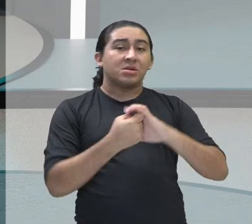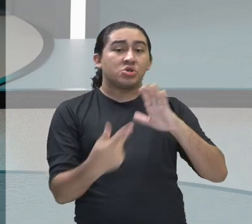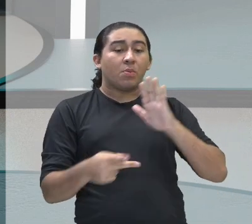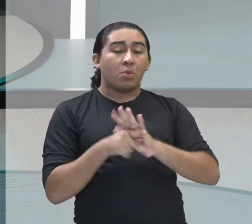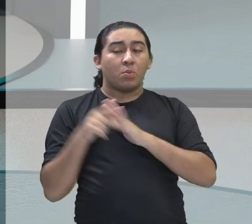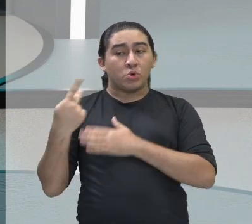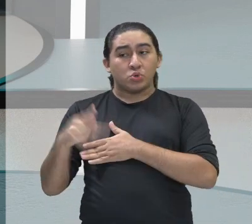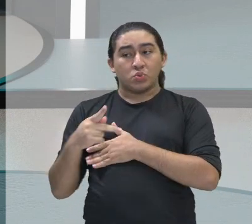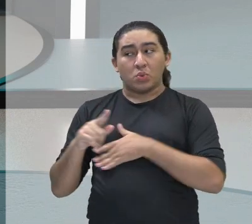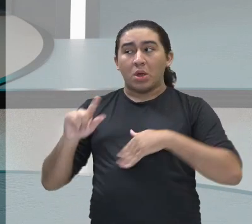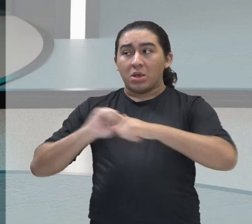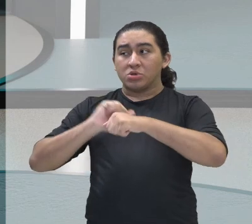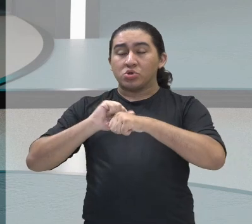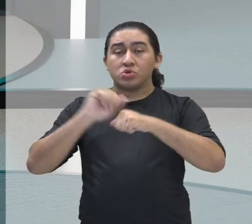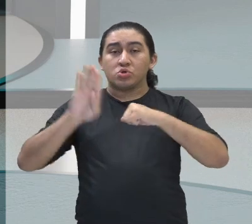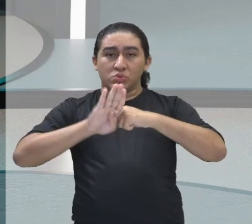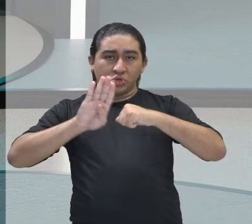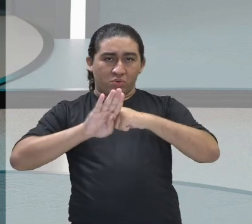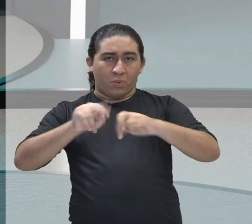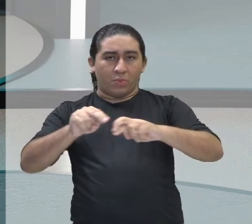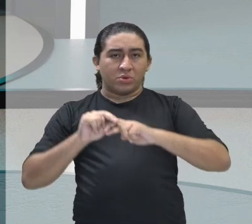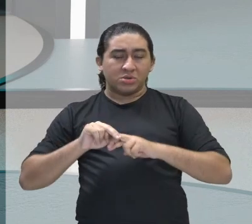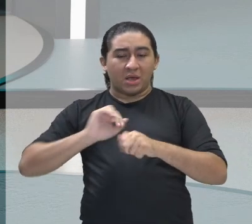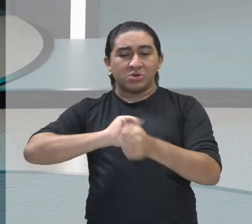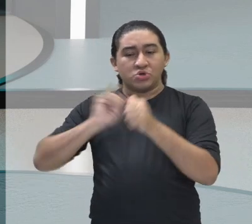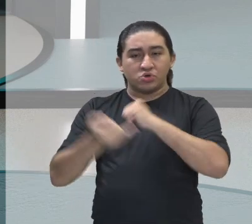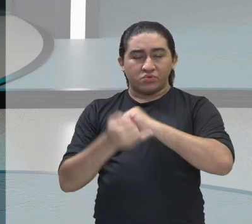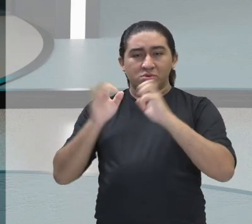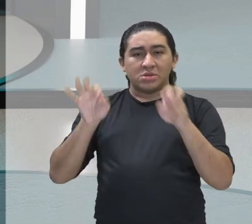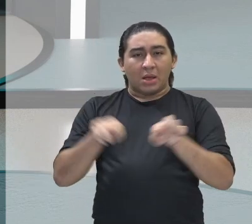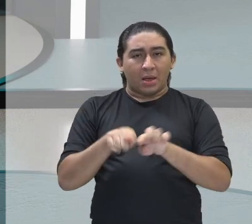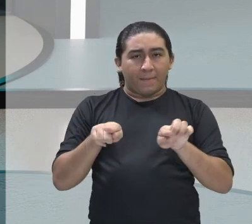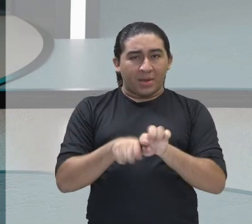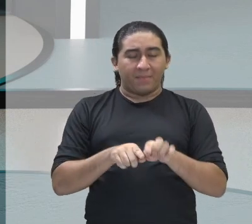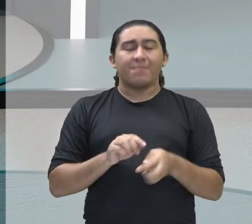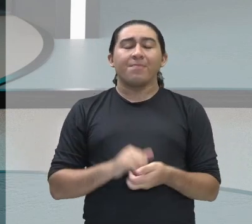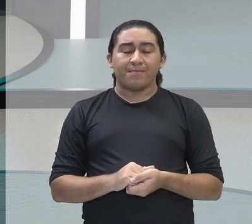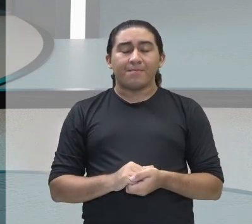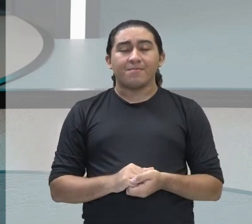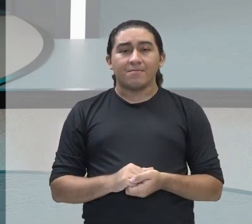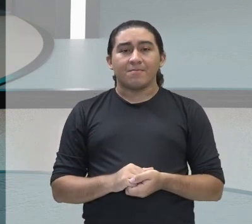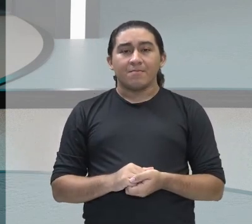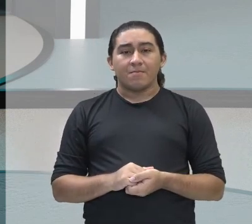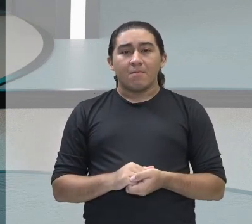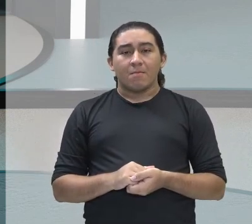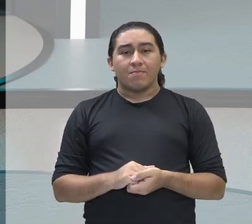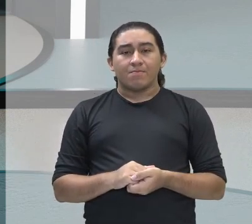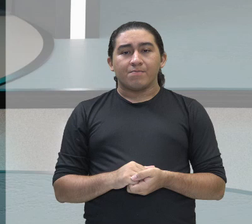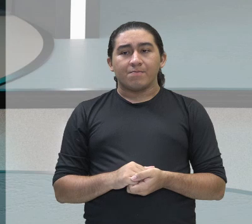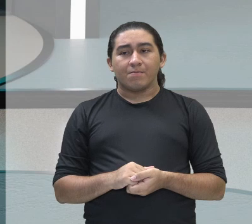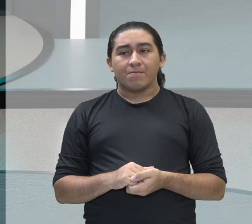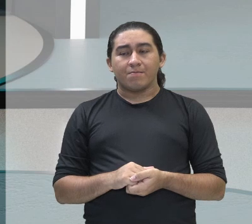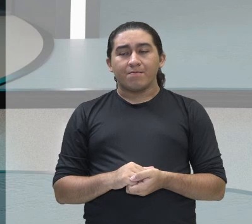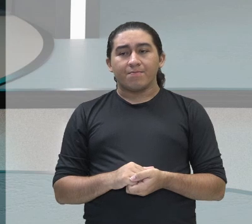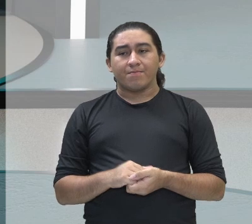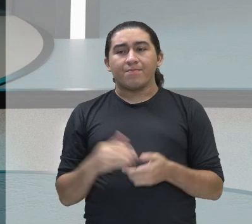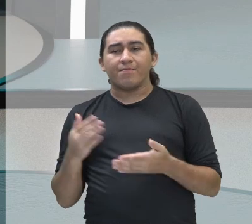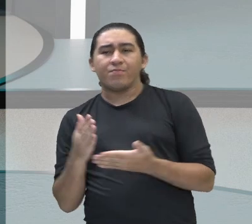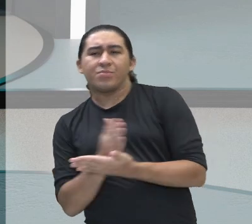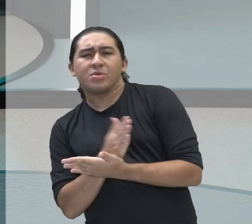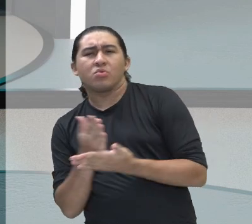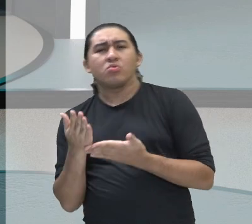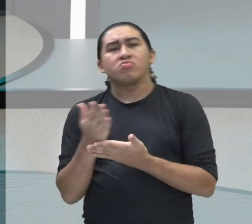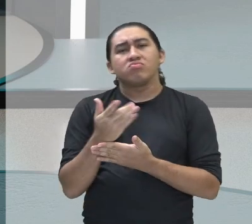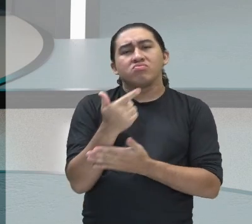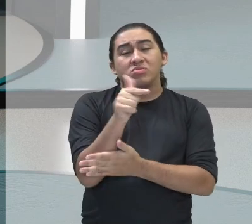a um substantivo, portanto, um adjetivo, tá? Heavy animal. Às vezes, não assim com